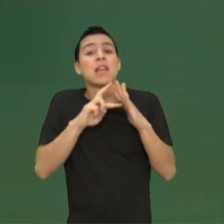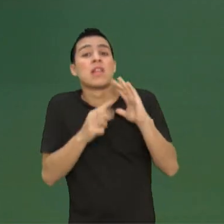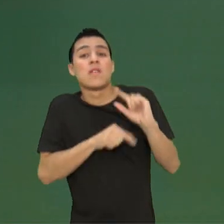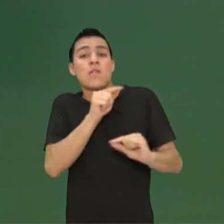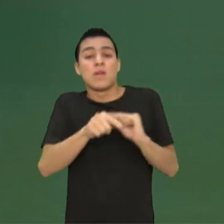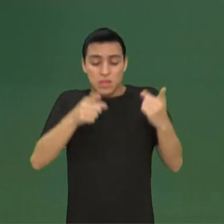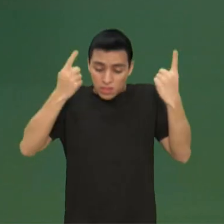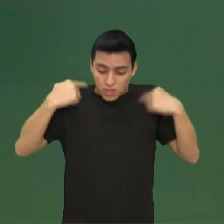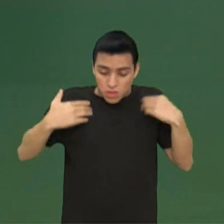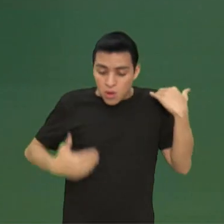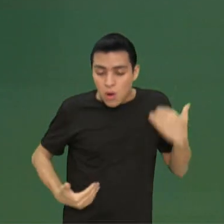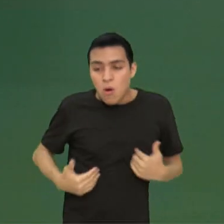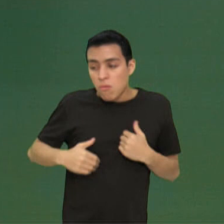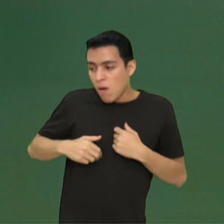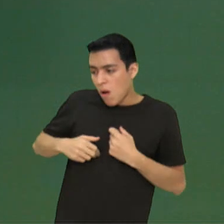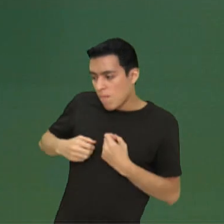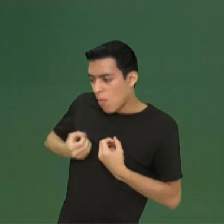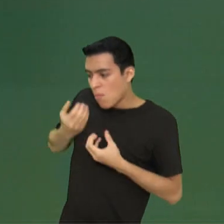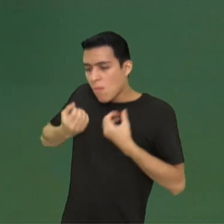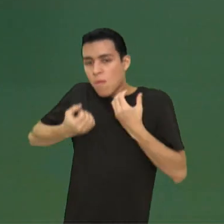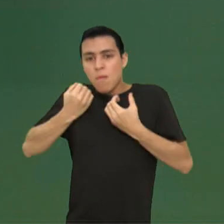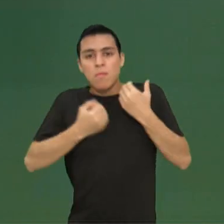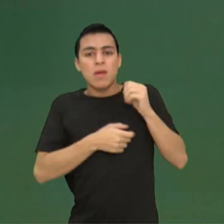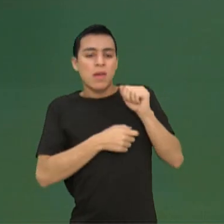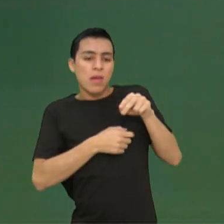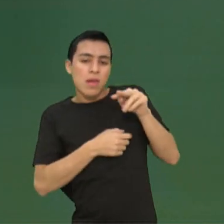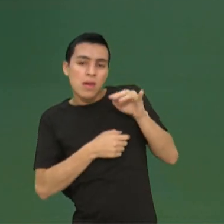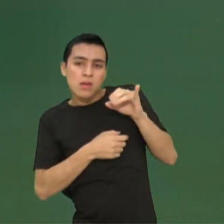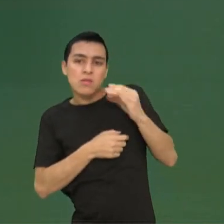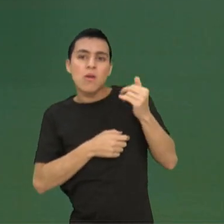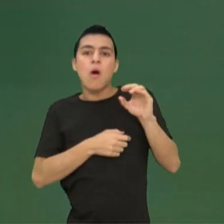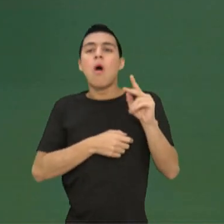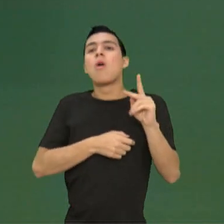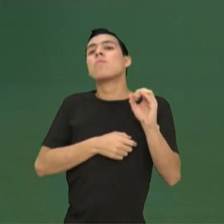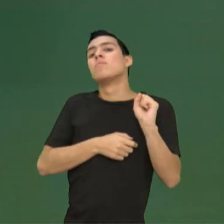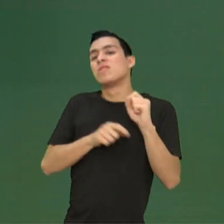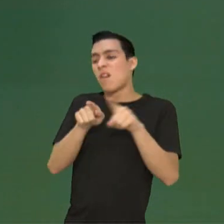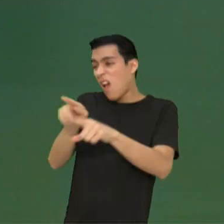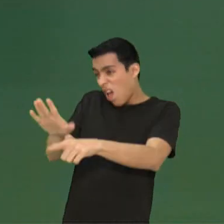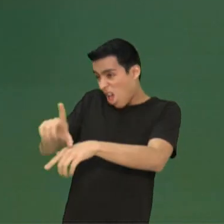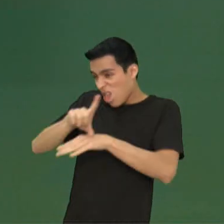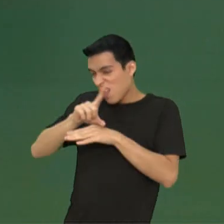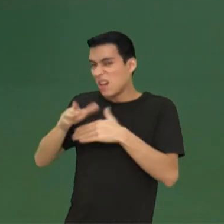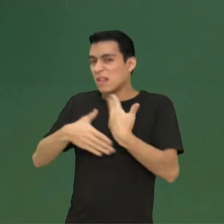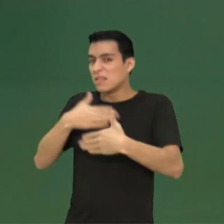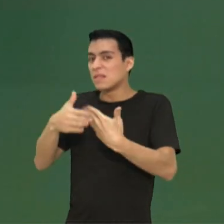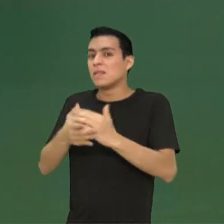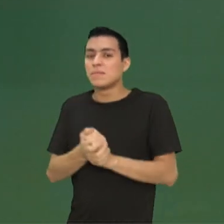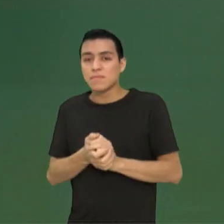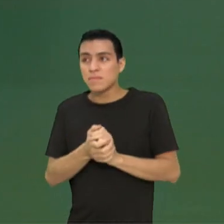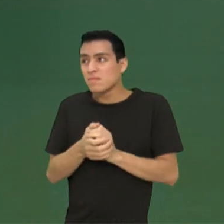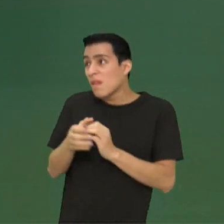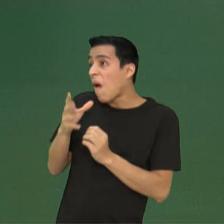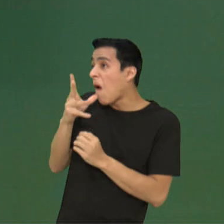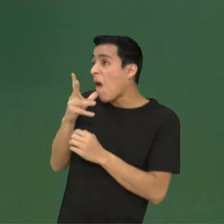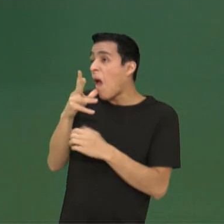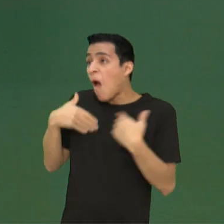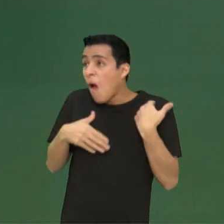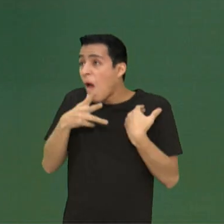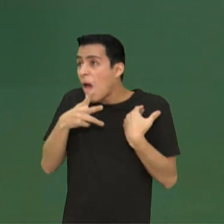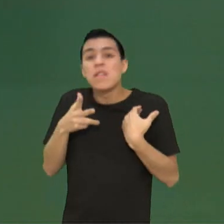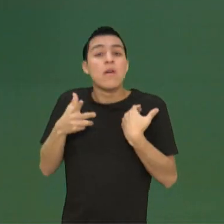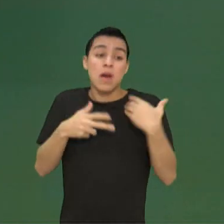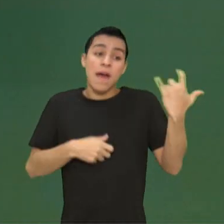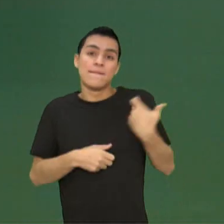pessoa produza anticorpos. E eu deixo ela adiantada. Então, o tempo que levaria para o corpo dela reconhecer o invasor, ele já está